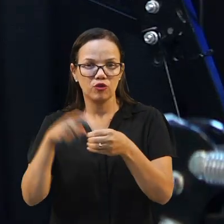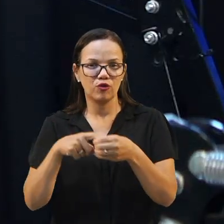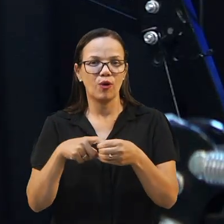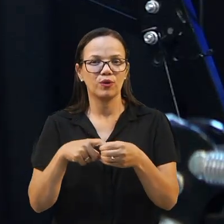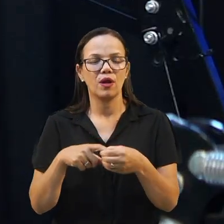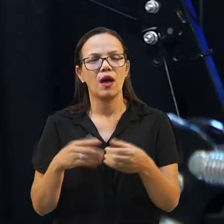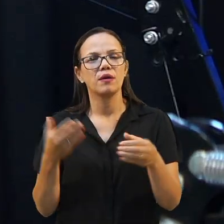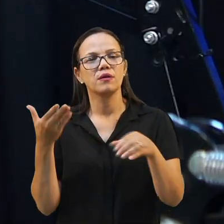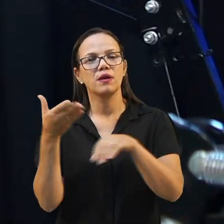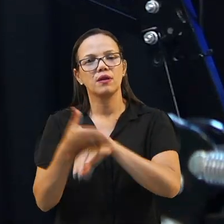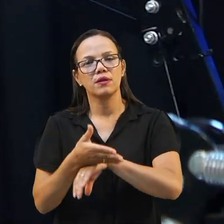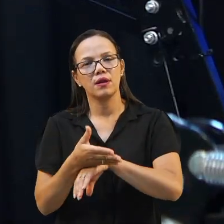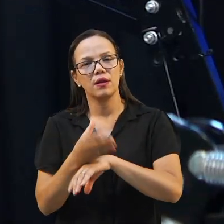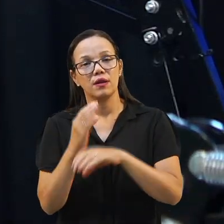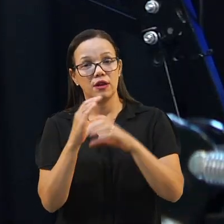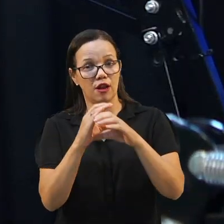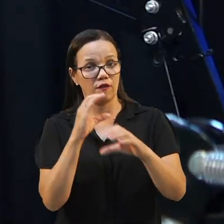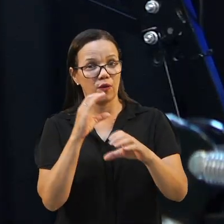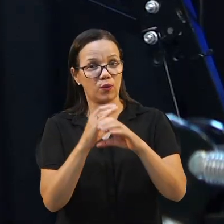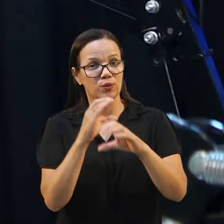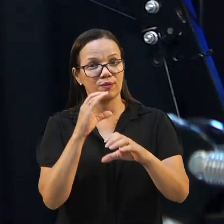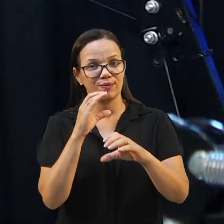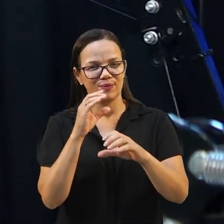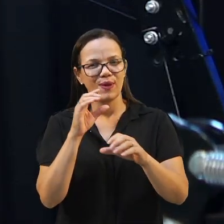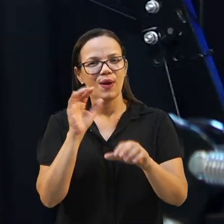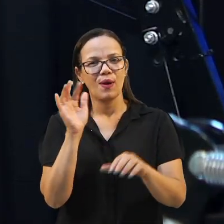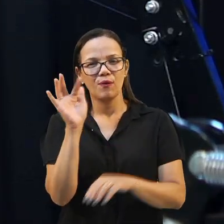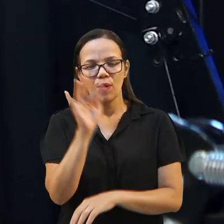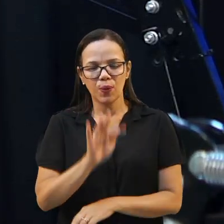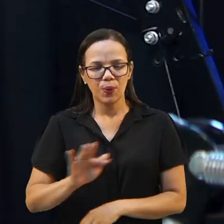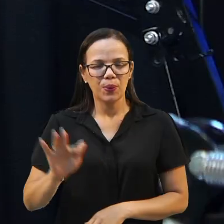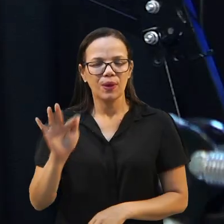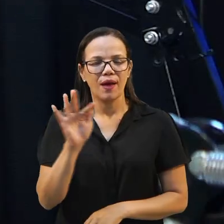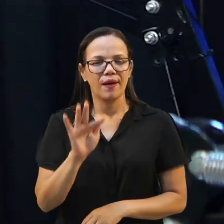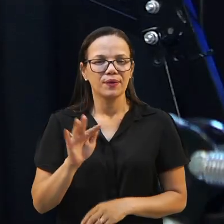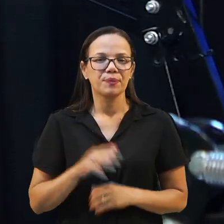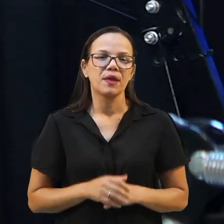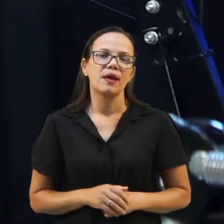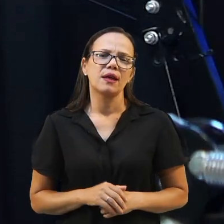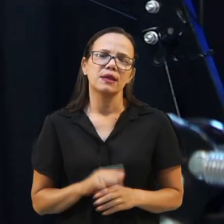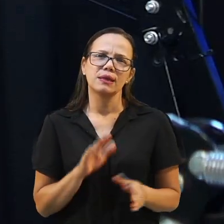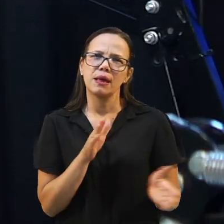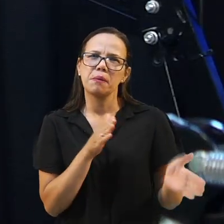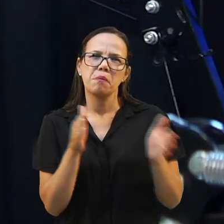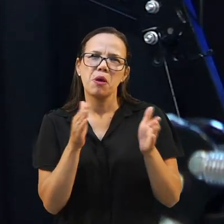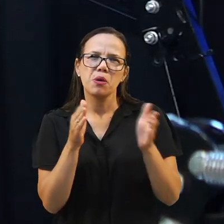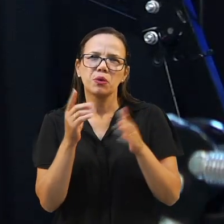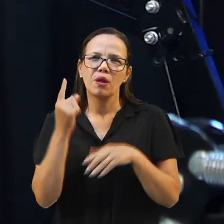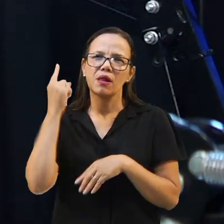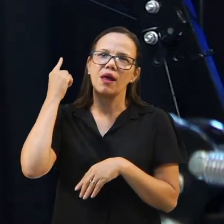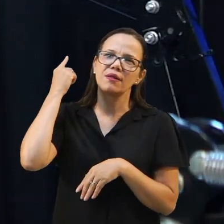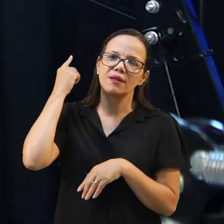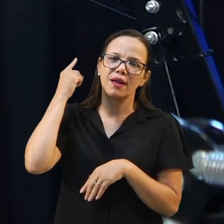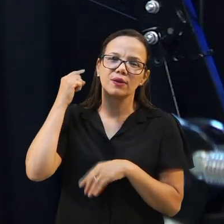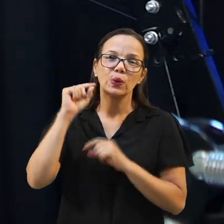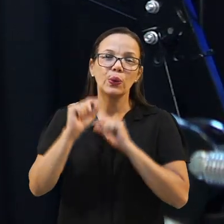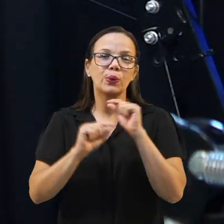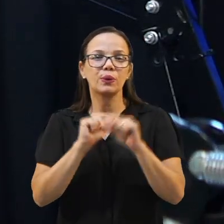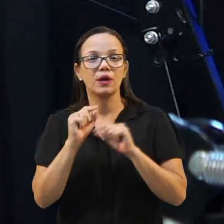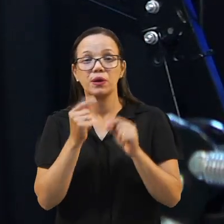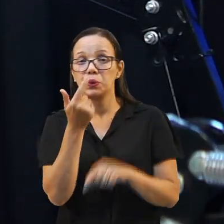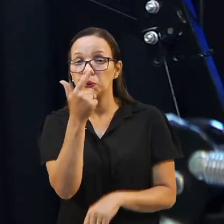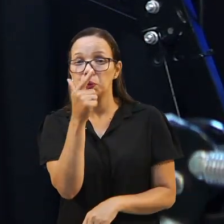aí entrei na faculdade de engenharia. Quando na faculdade de engenharia, naquela época, ela